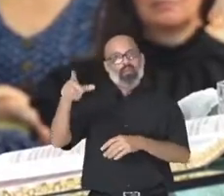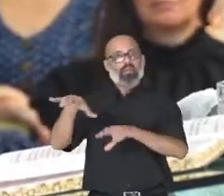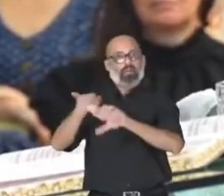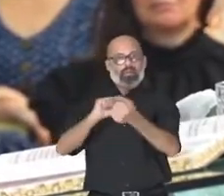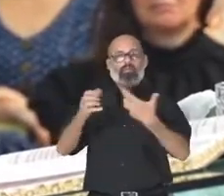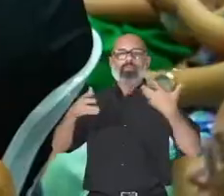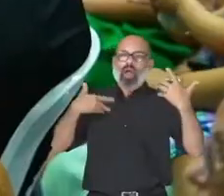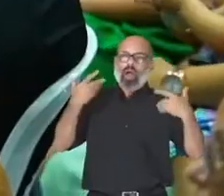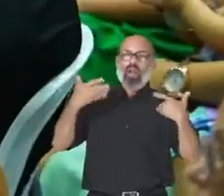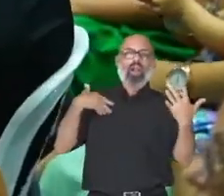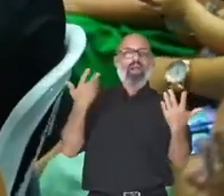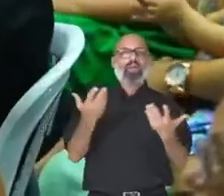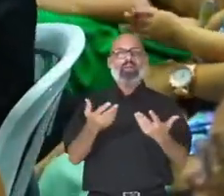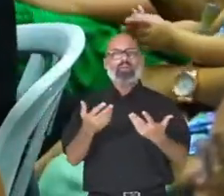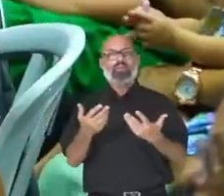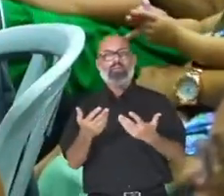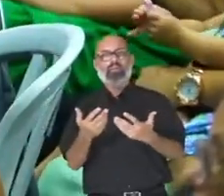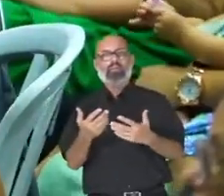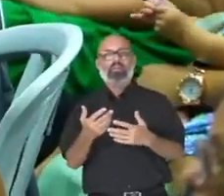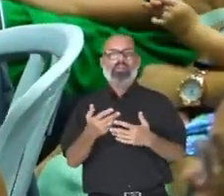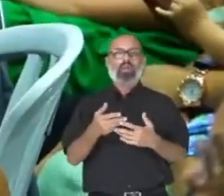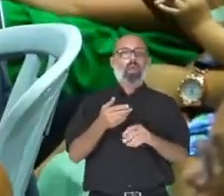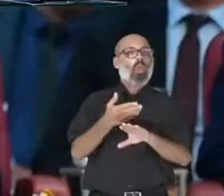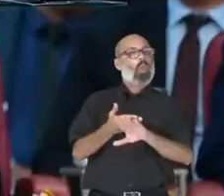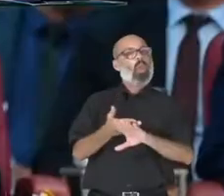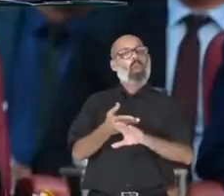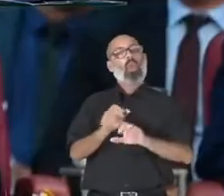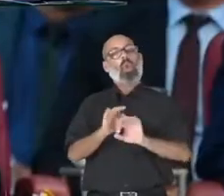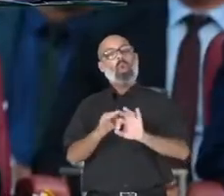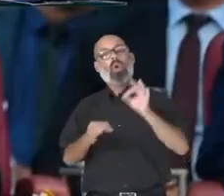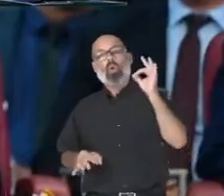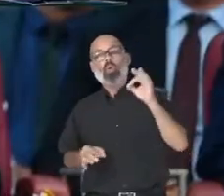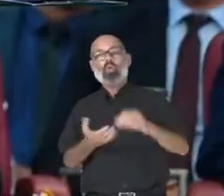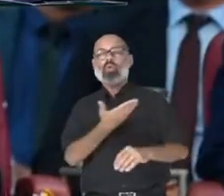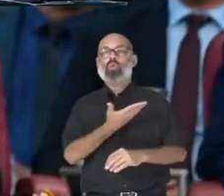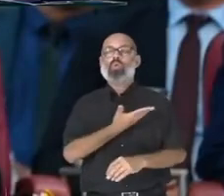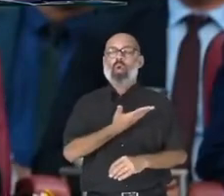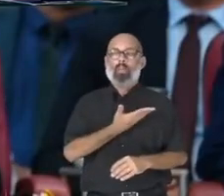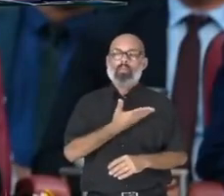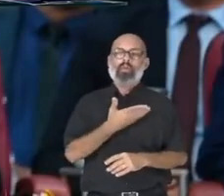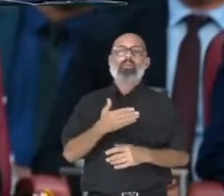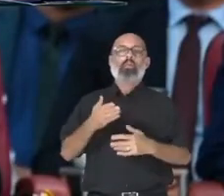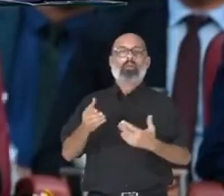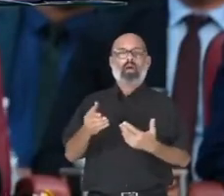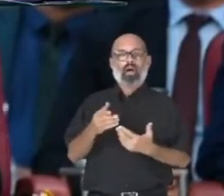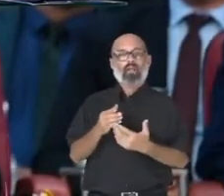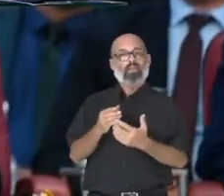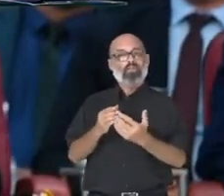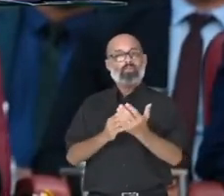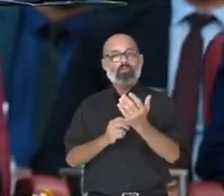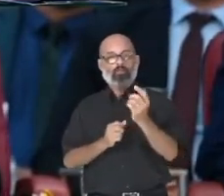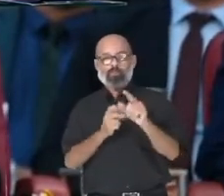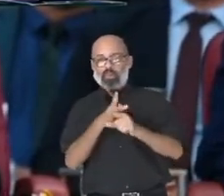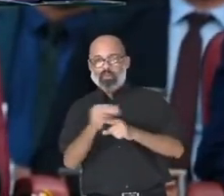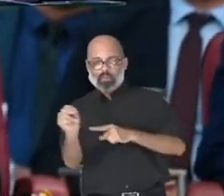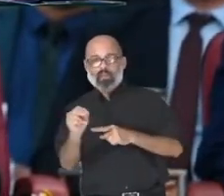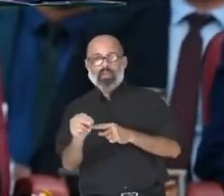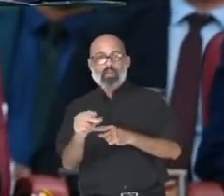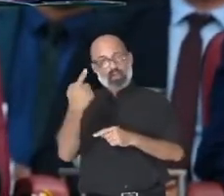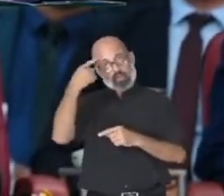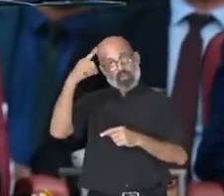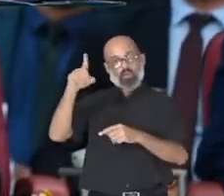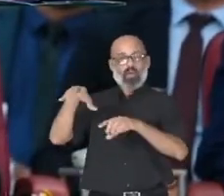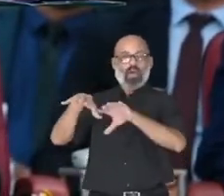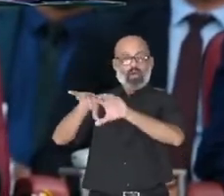dia de alegria? Só é meio triste porque você vai ficar longe dos seus amigos, mas tirando isso, é uma alegria. Você vai para uma nova etapa na sua vida. Era o dia da